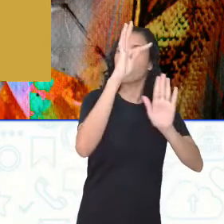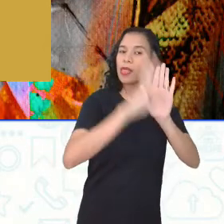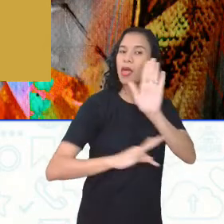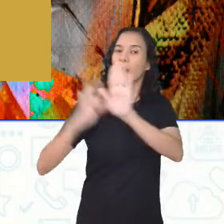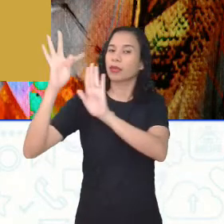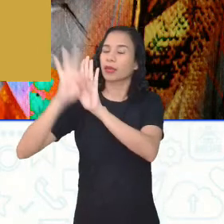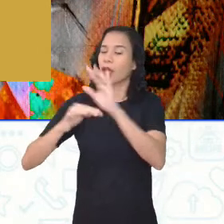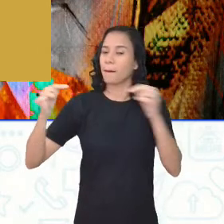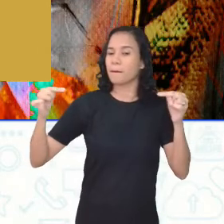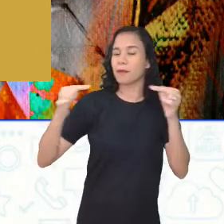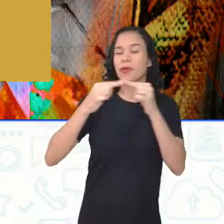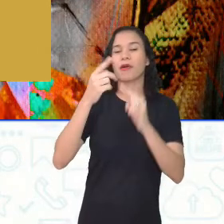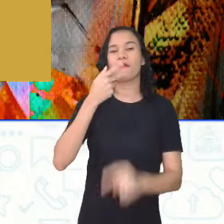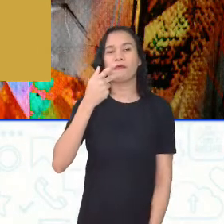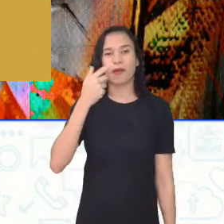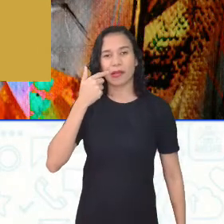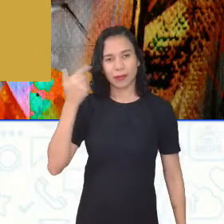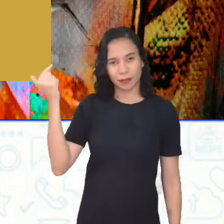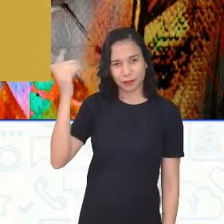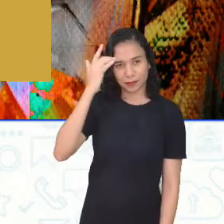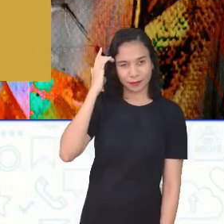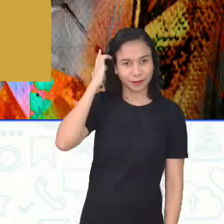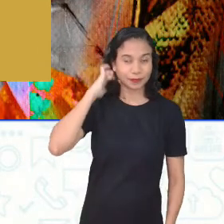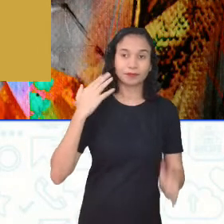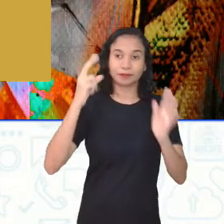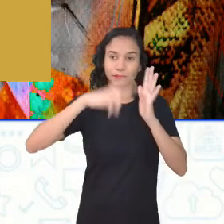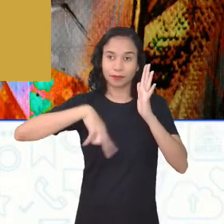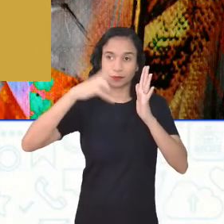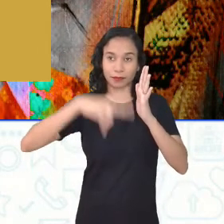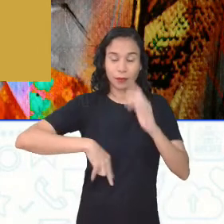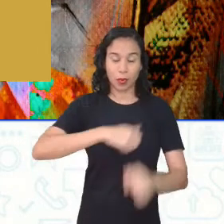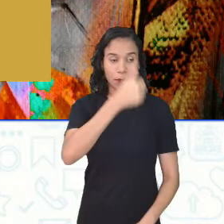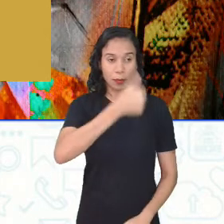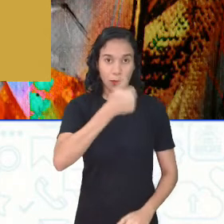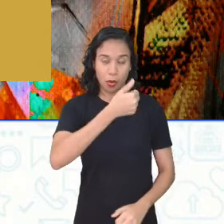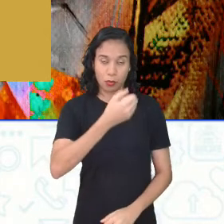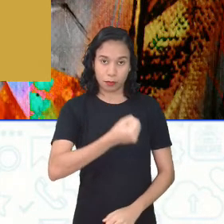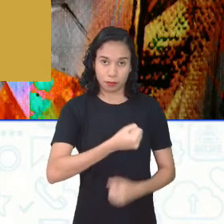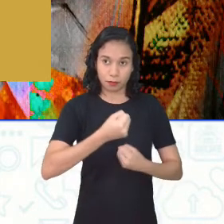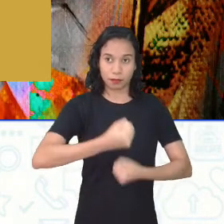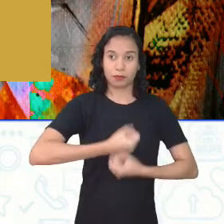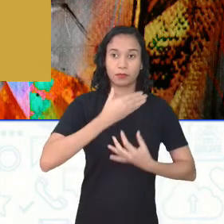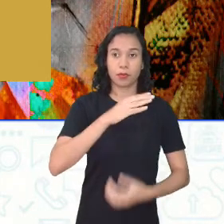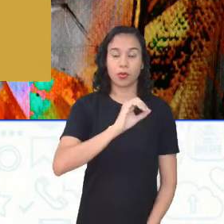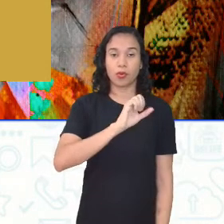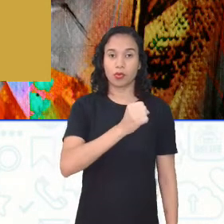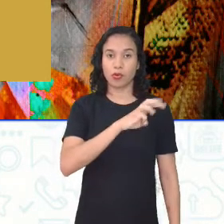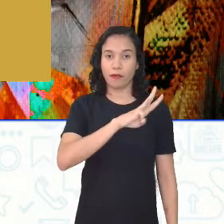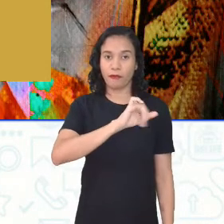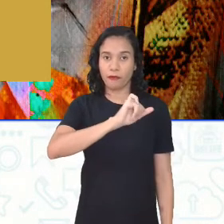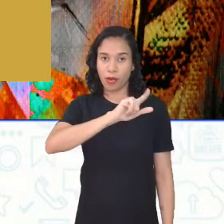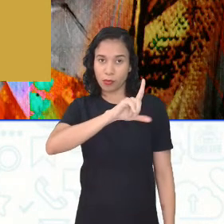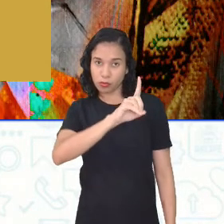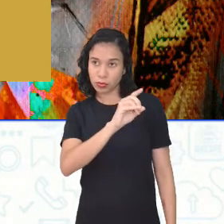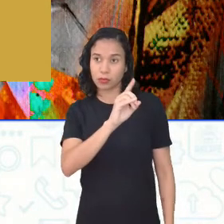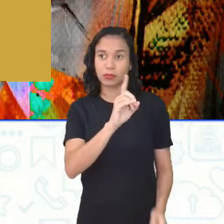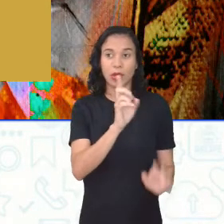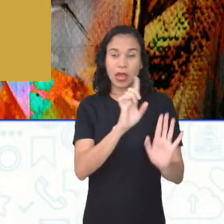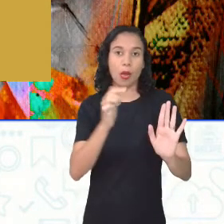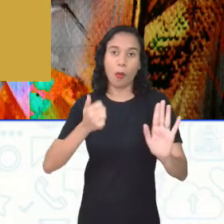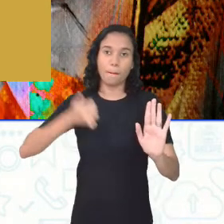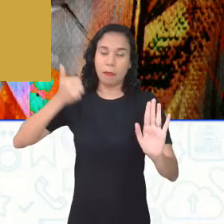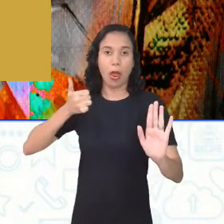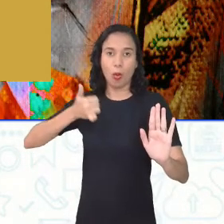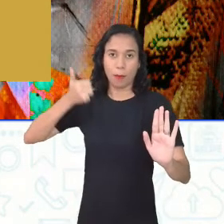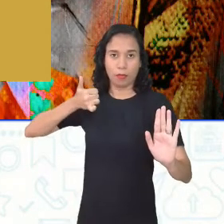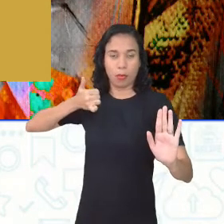gente cita esses dois poemas. Bora lá, bora ler. O primeiro poema é o de Oswald de Andrade, que não é o primeiro, tá? O